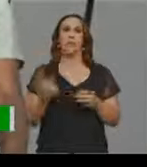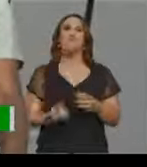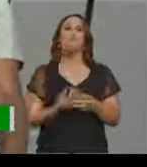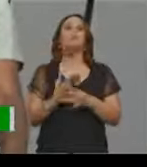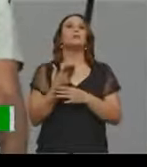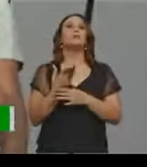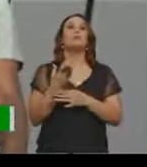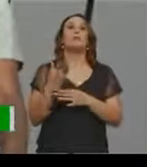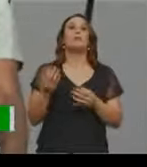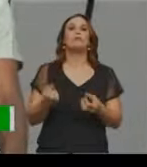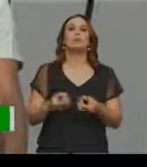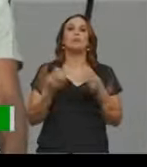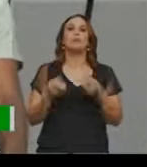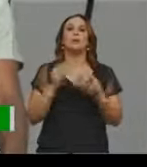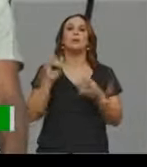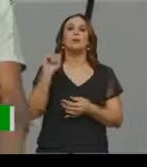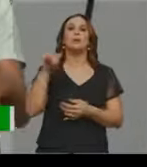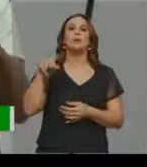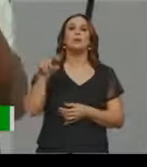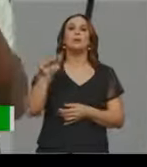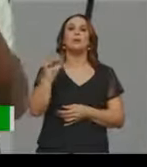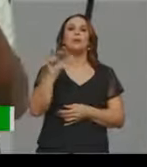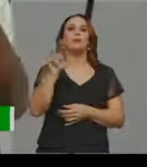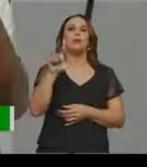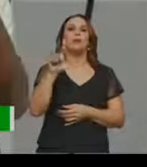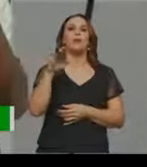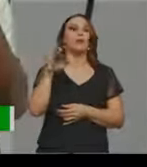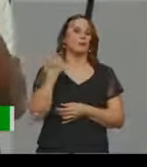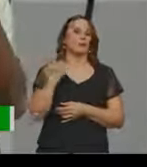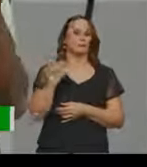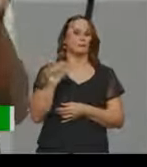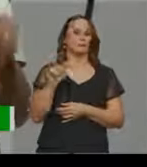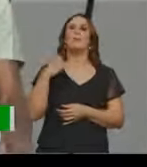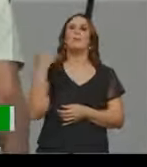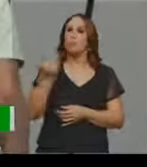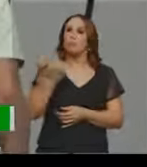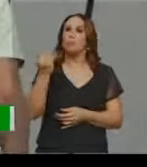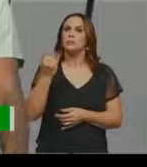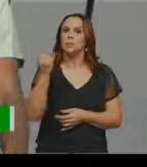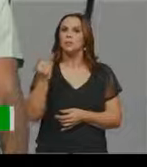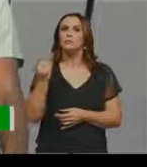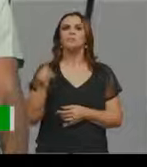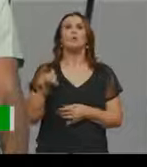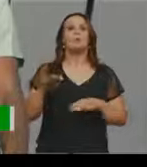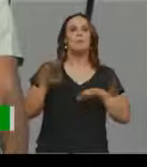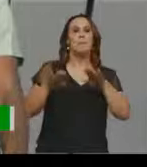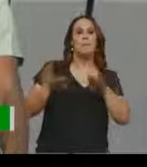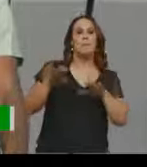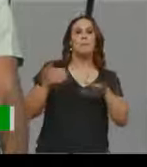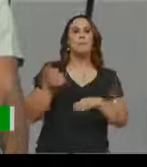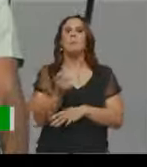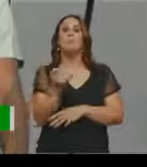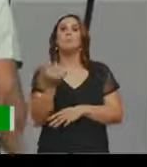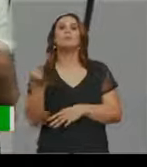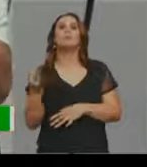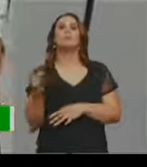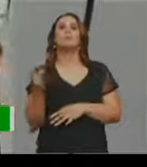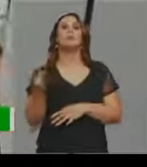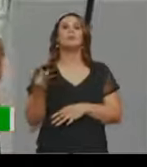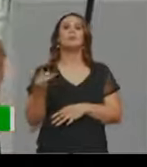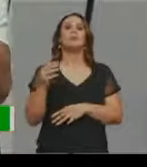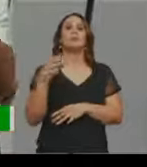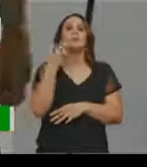os níveis de glicose no sangue da pessoa. Normalmente, muitos casos de diabetes estão relacionados à produção de insulina,